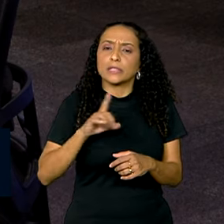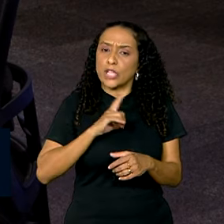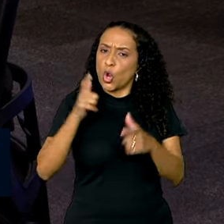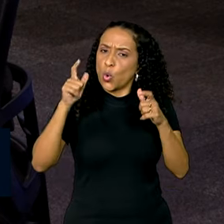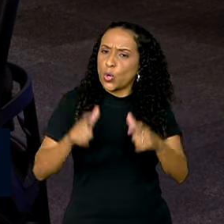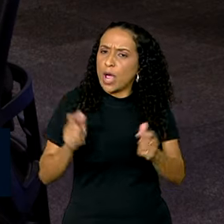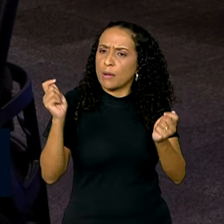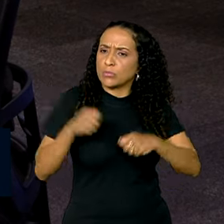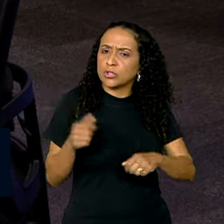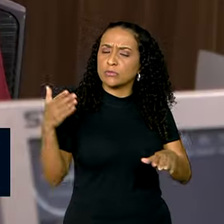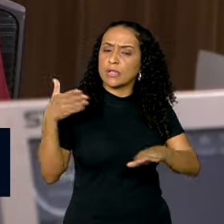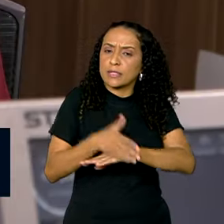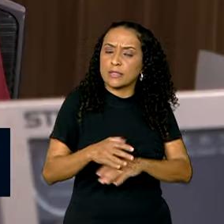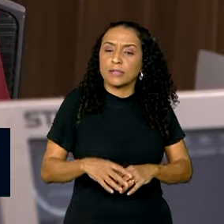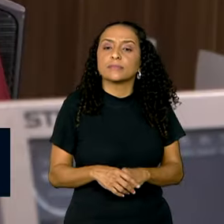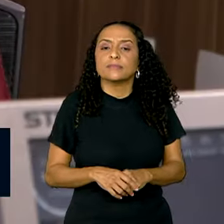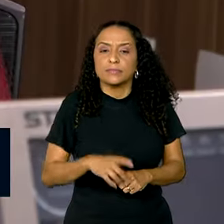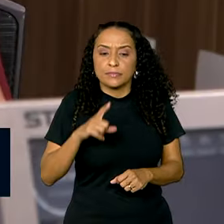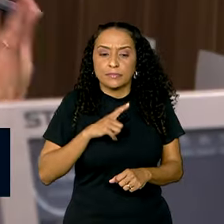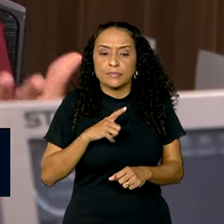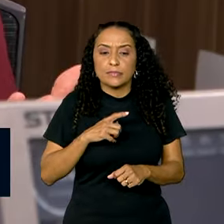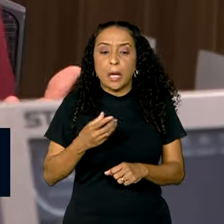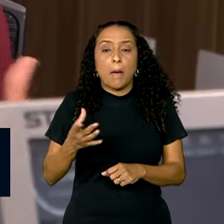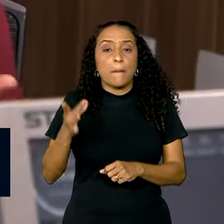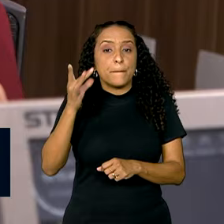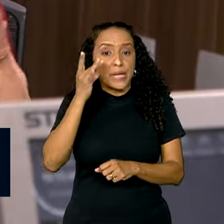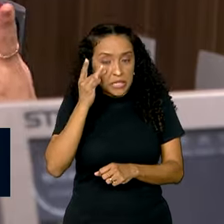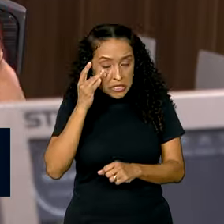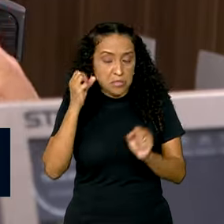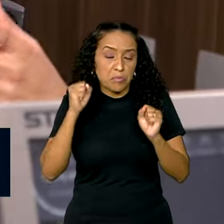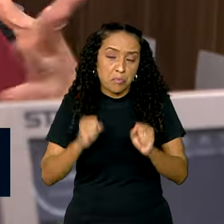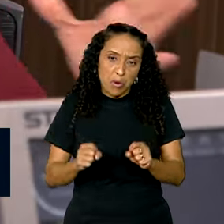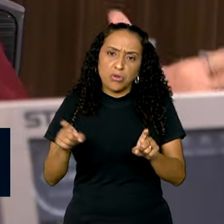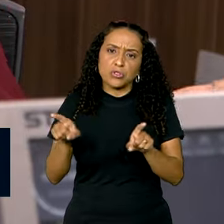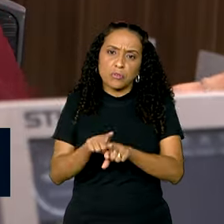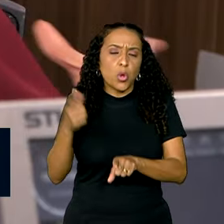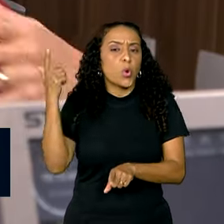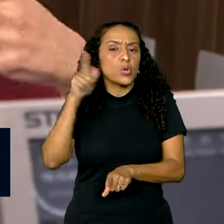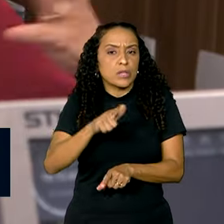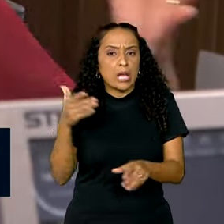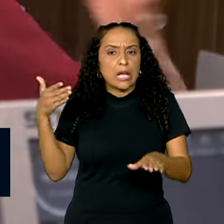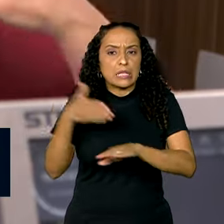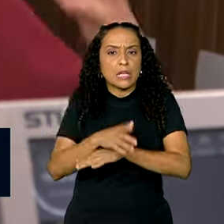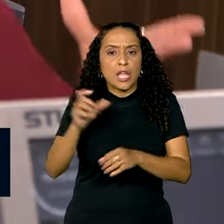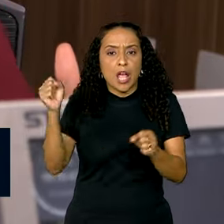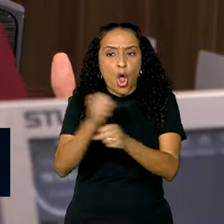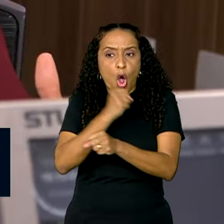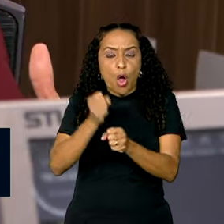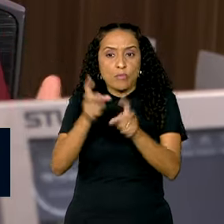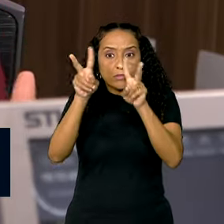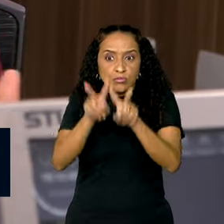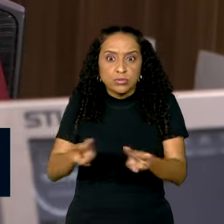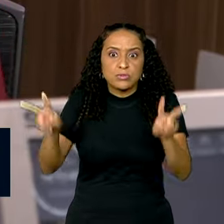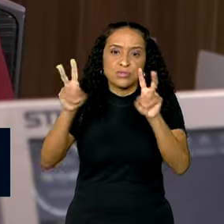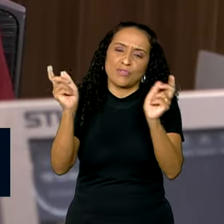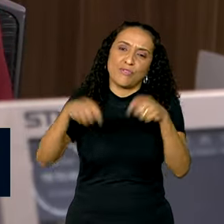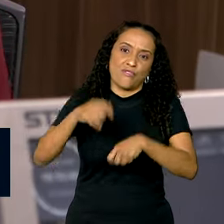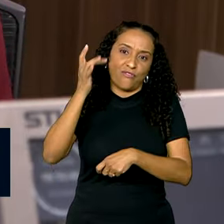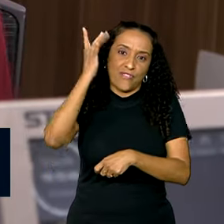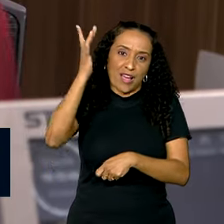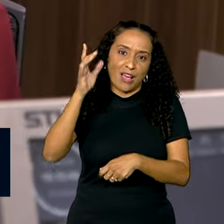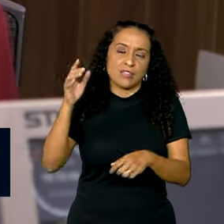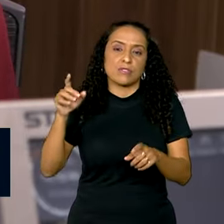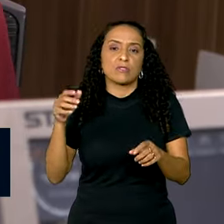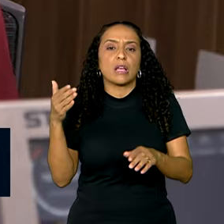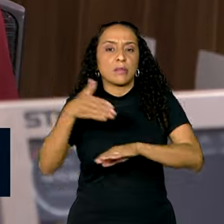lugar que ele pode eh recorrer sim tanto presencialmente né as pessoas conseguem acessar são obras visualmente fáceis e e